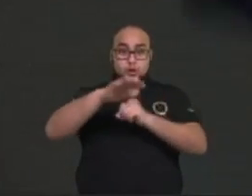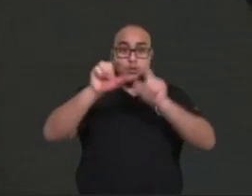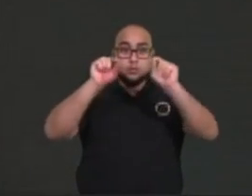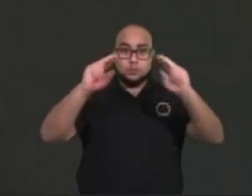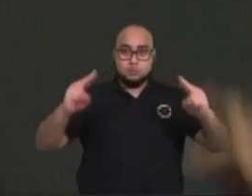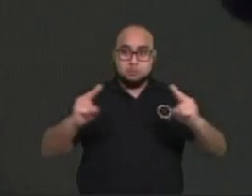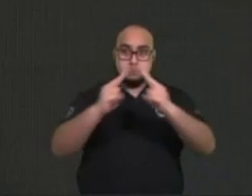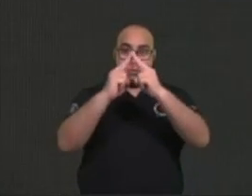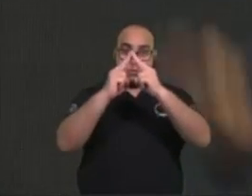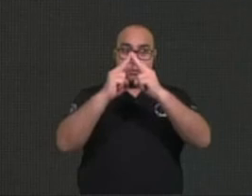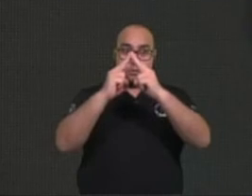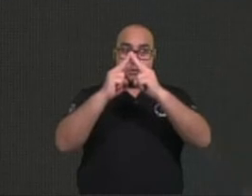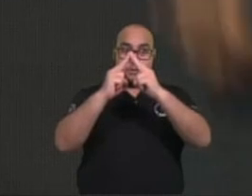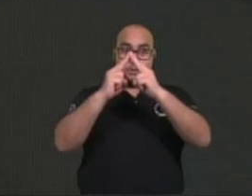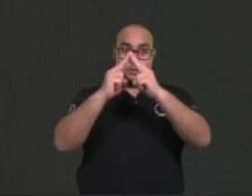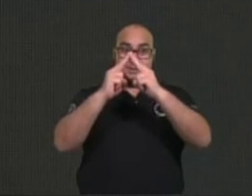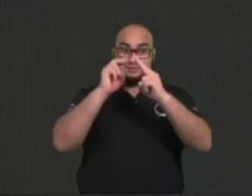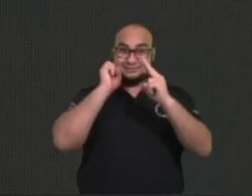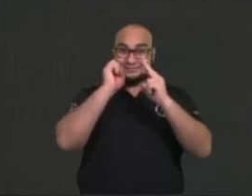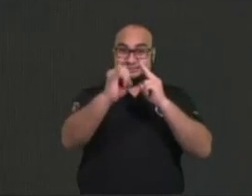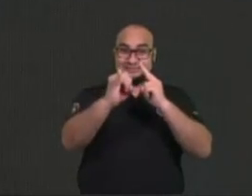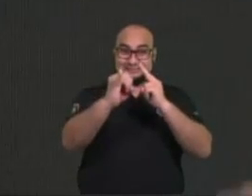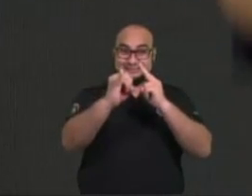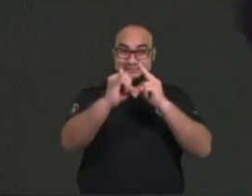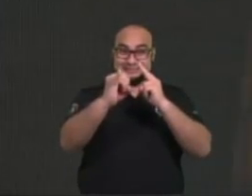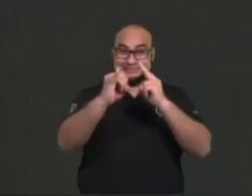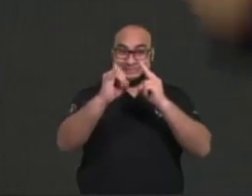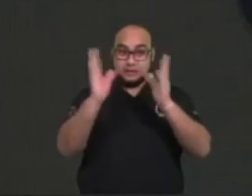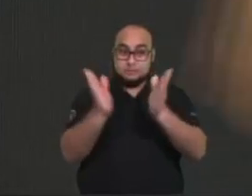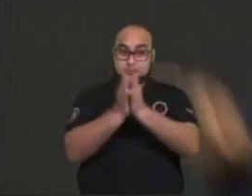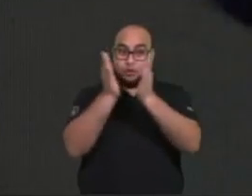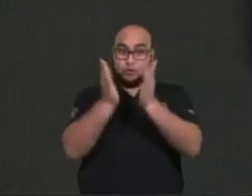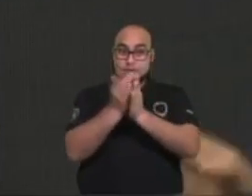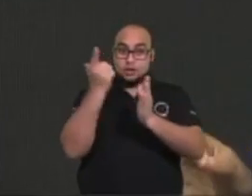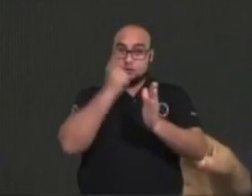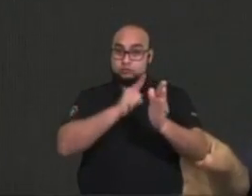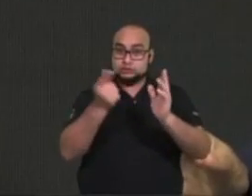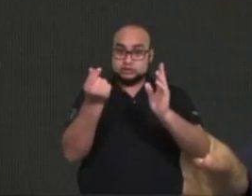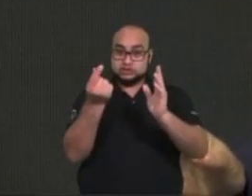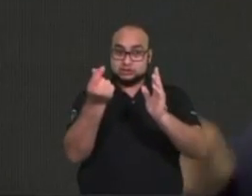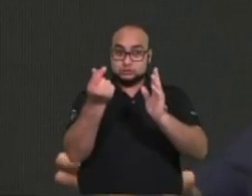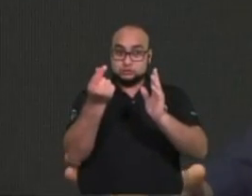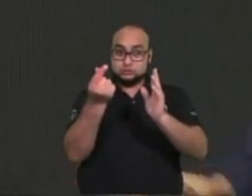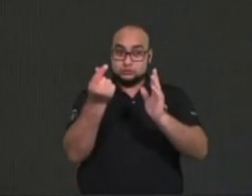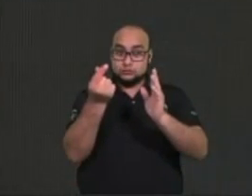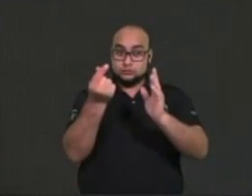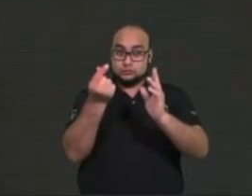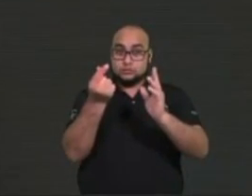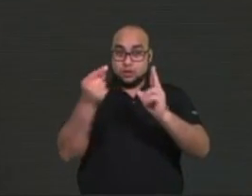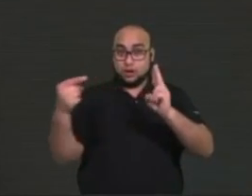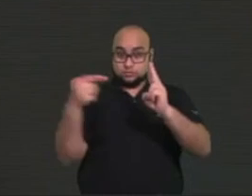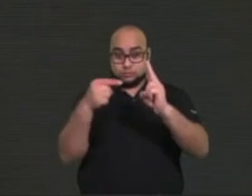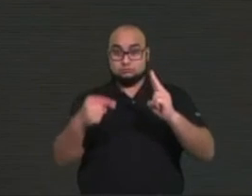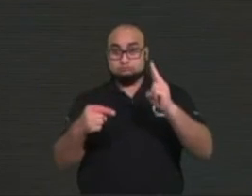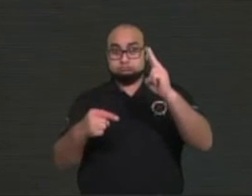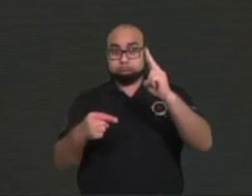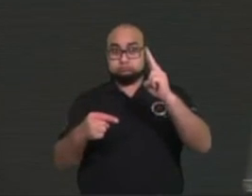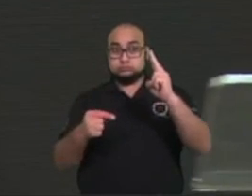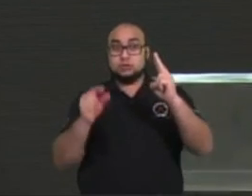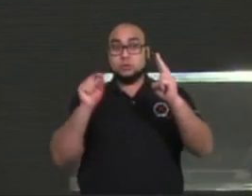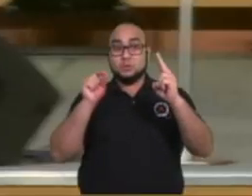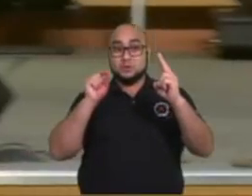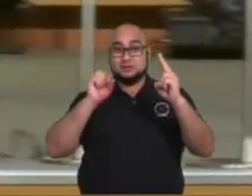alguma coisa Chegou para pobre ganhar dinheiro afirma tua viola que tem rolo